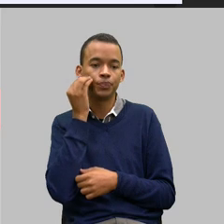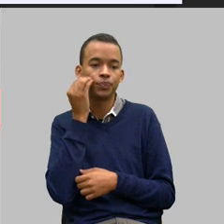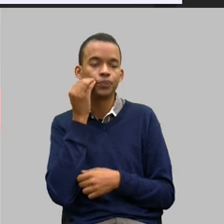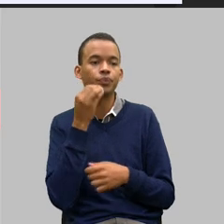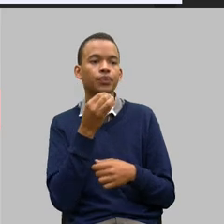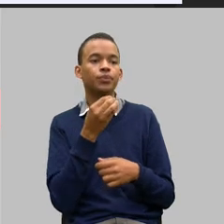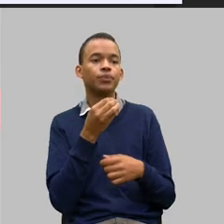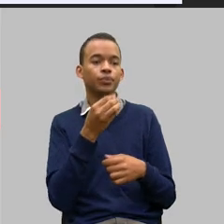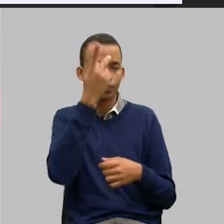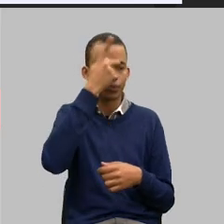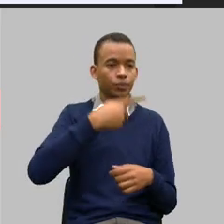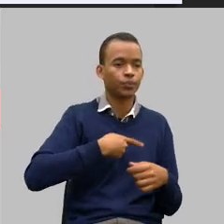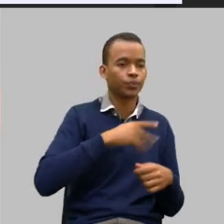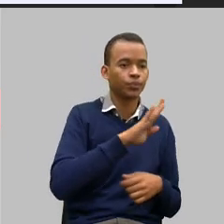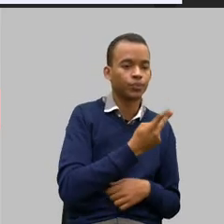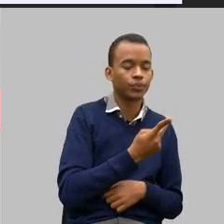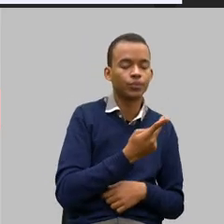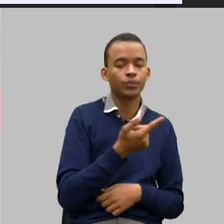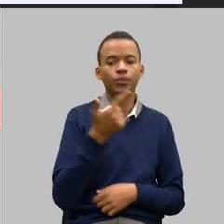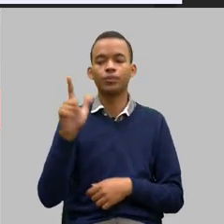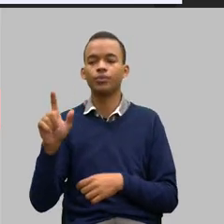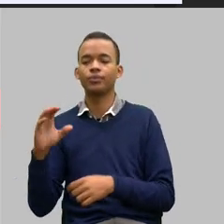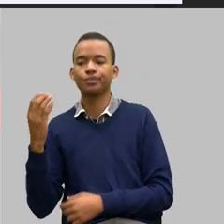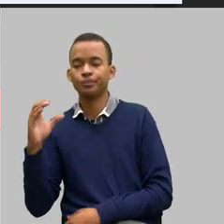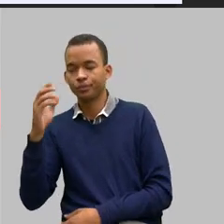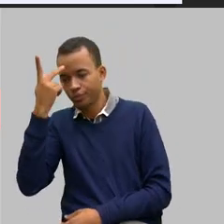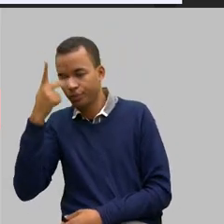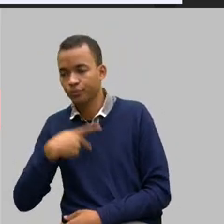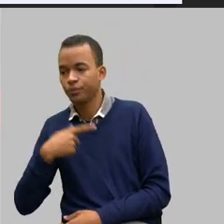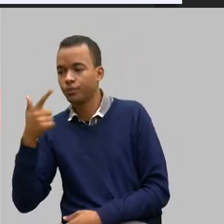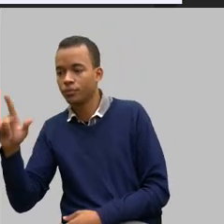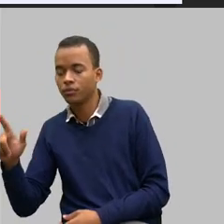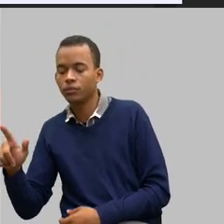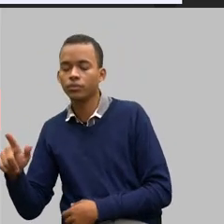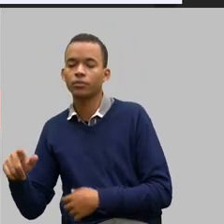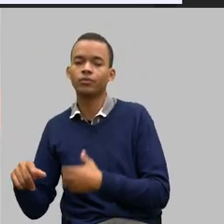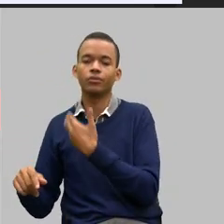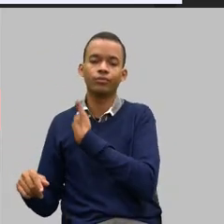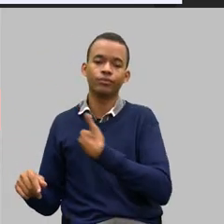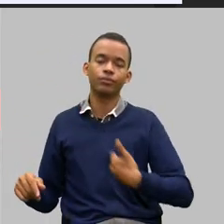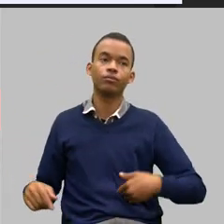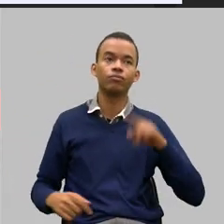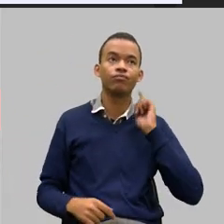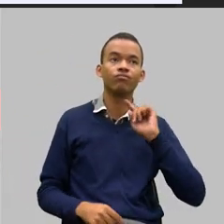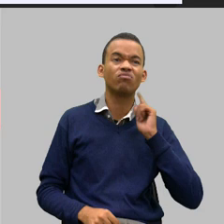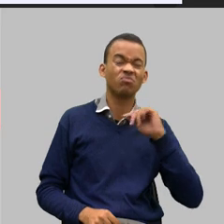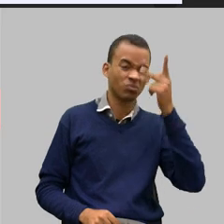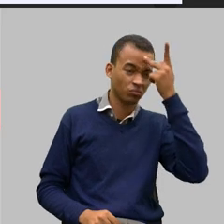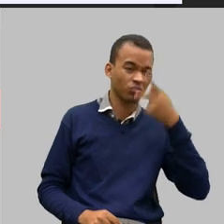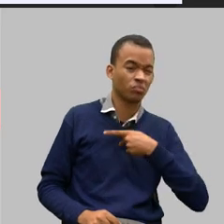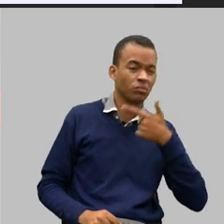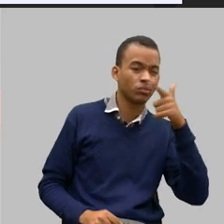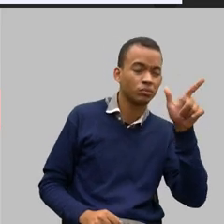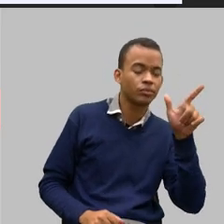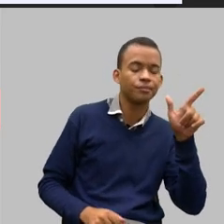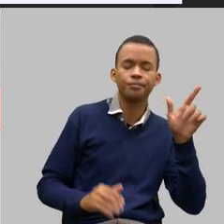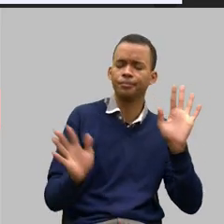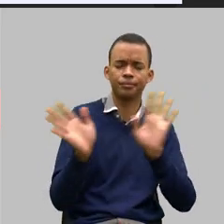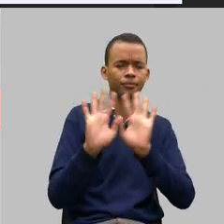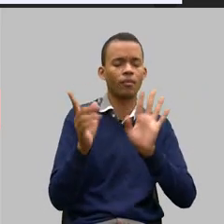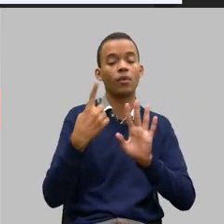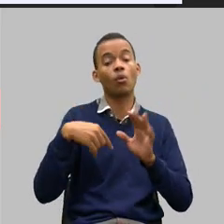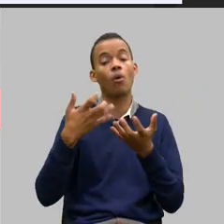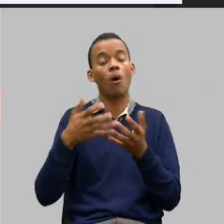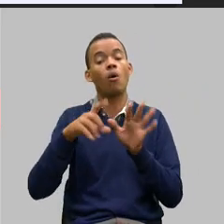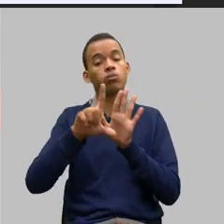Betim pro outro né e o estado com o transporte Metropolitano pro outro a gente não vai melhorar esse servço pra população então a gente precisa estar alinhado né criamos